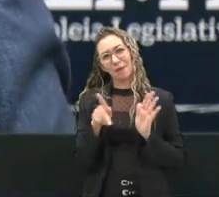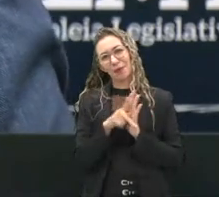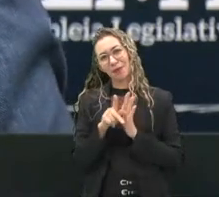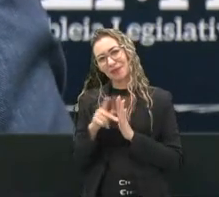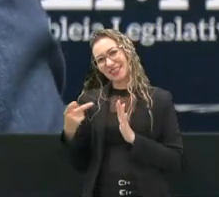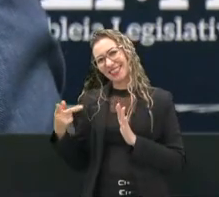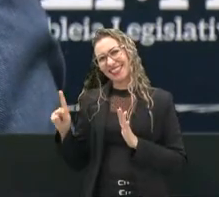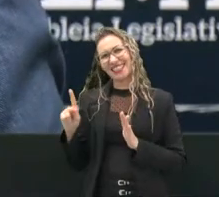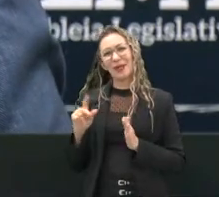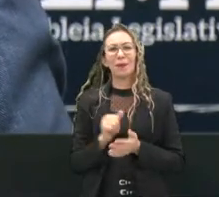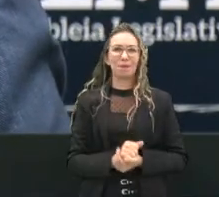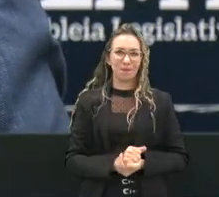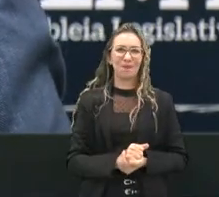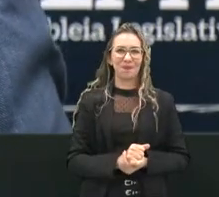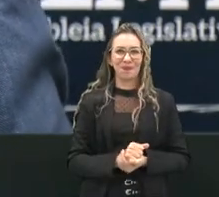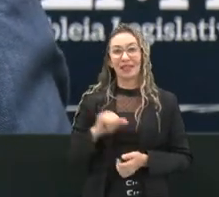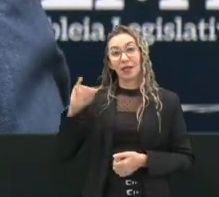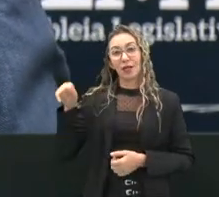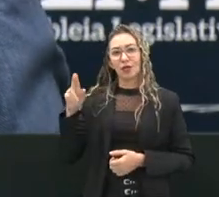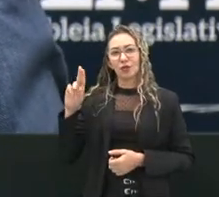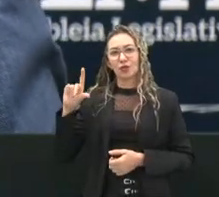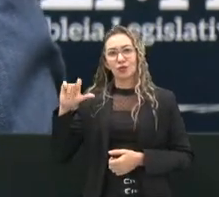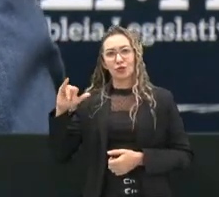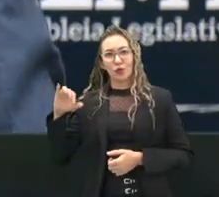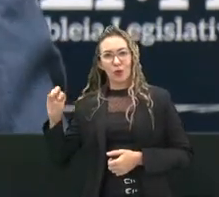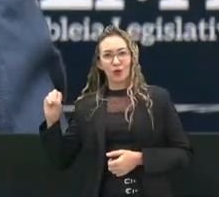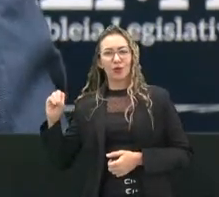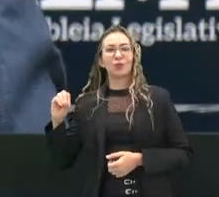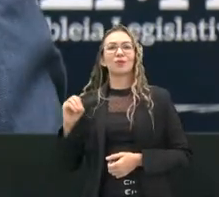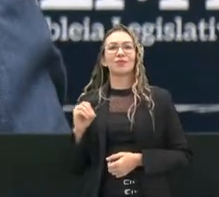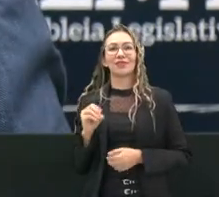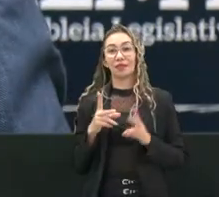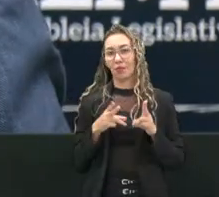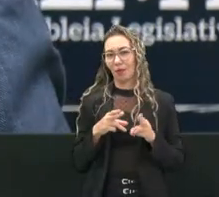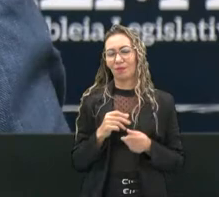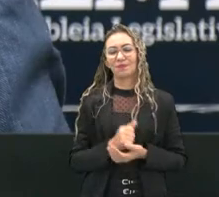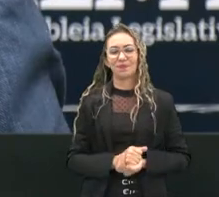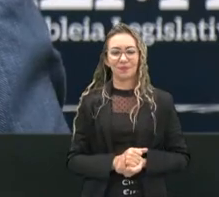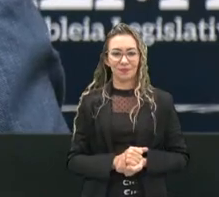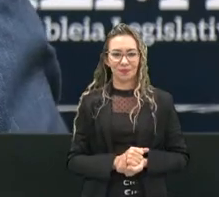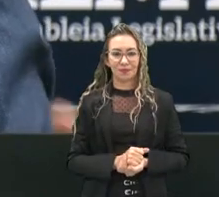também da querida amiga Maria Luísa Miller de